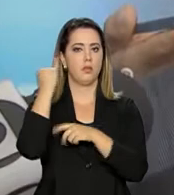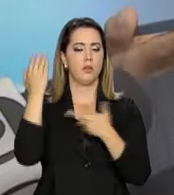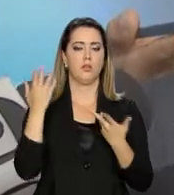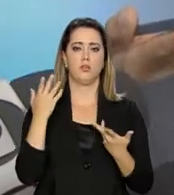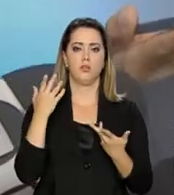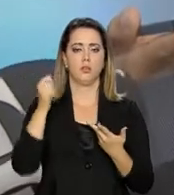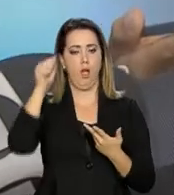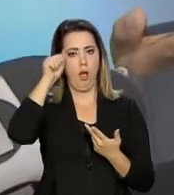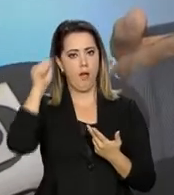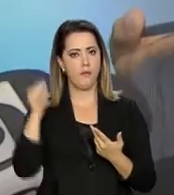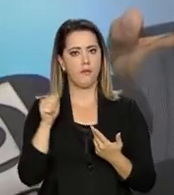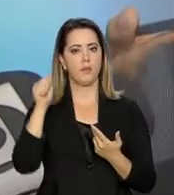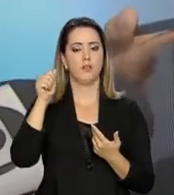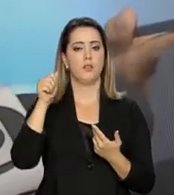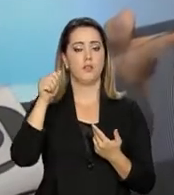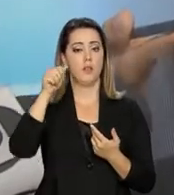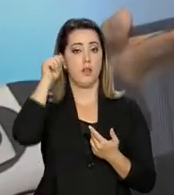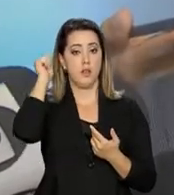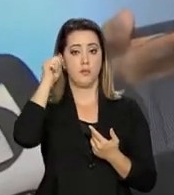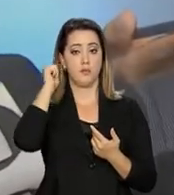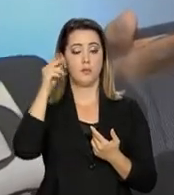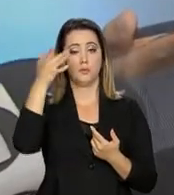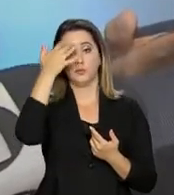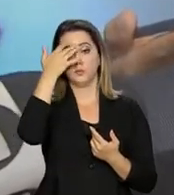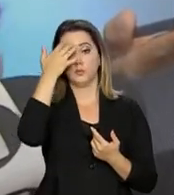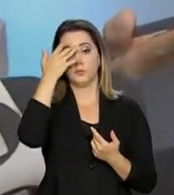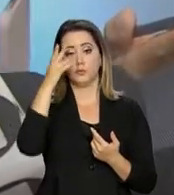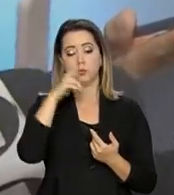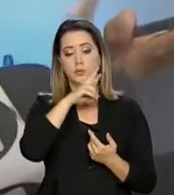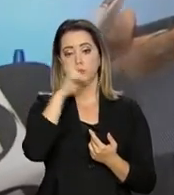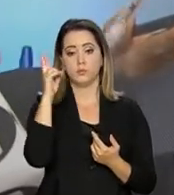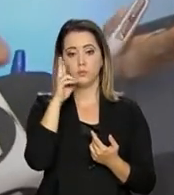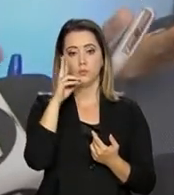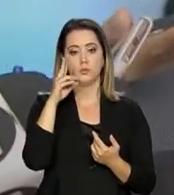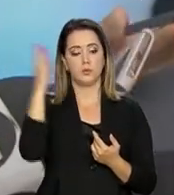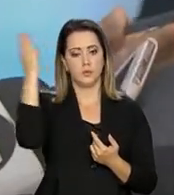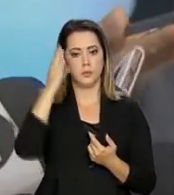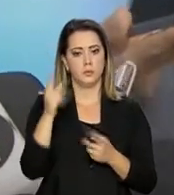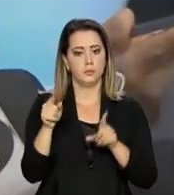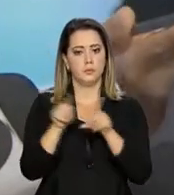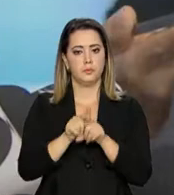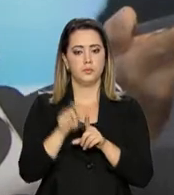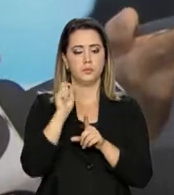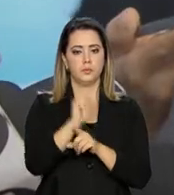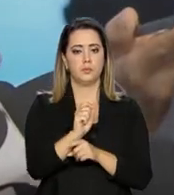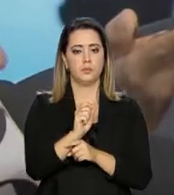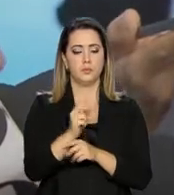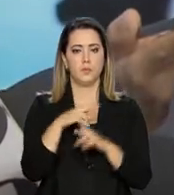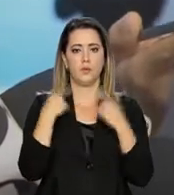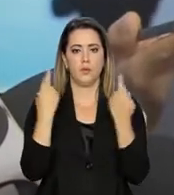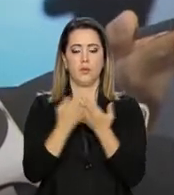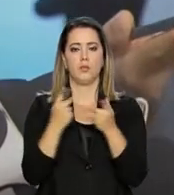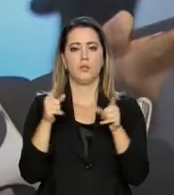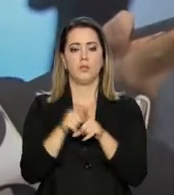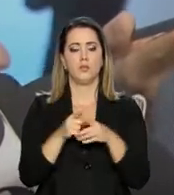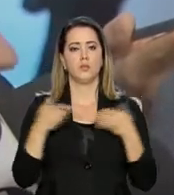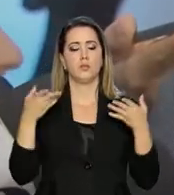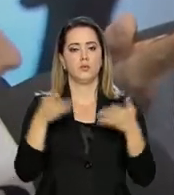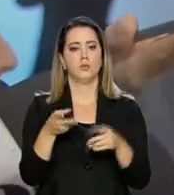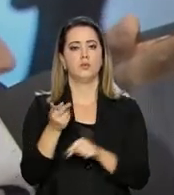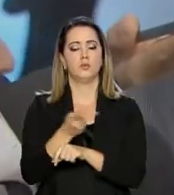na ásia a índia a rússia eo brasil e que se reúne para buscar